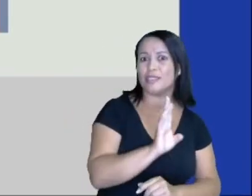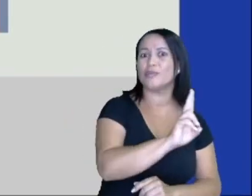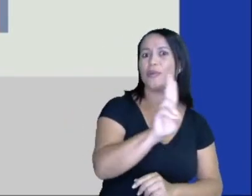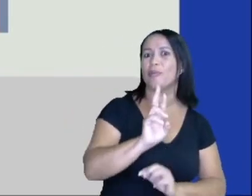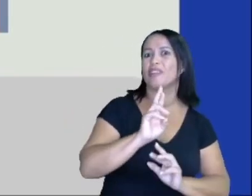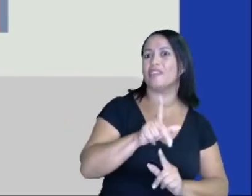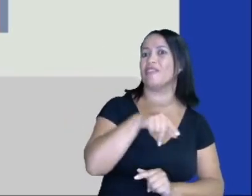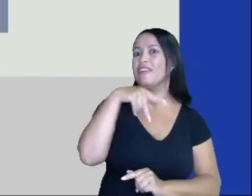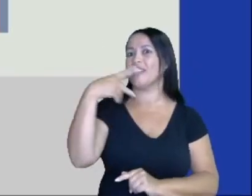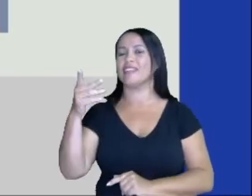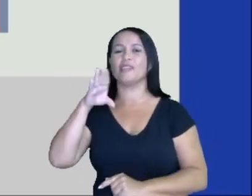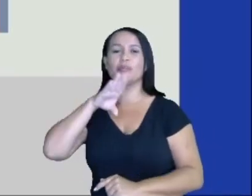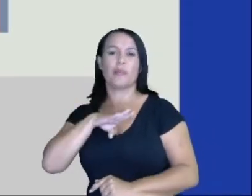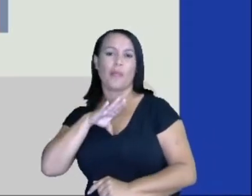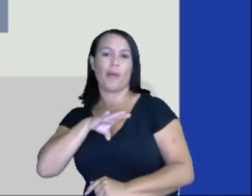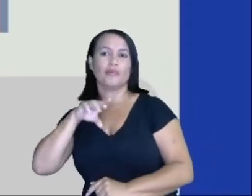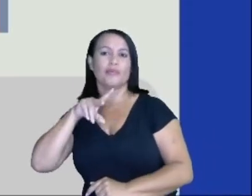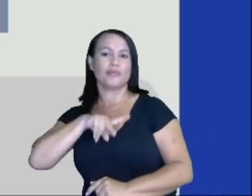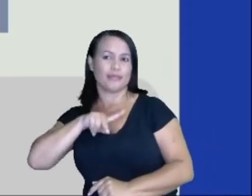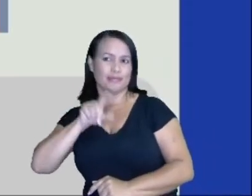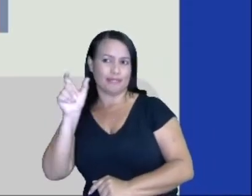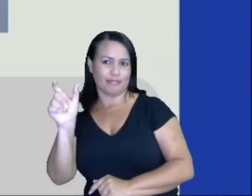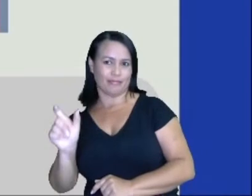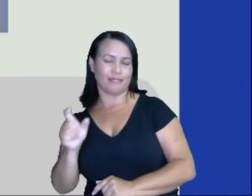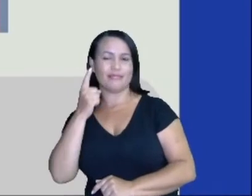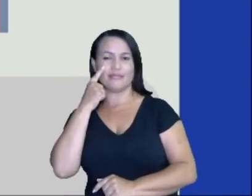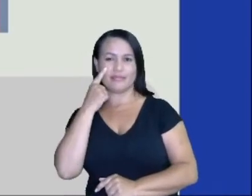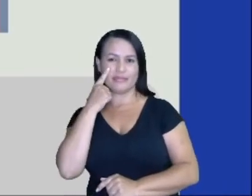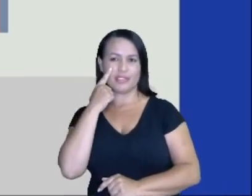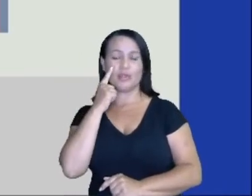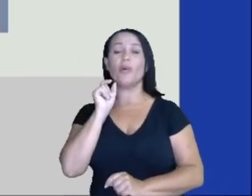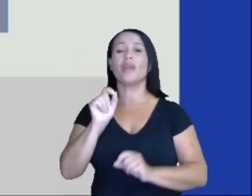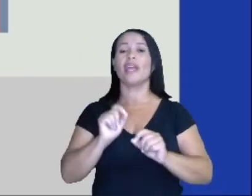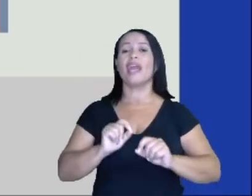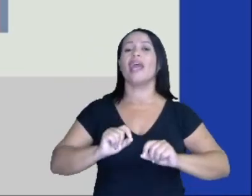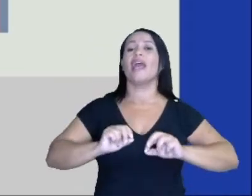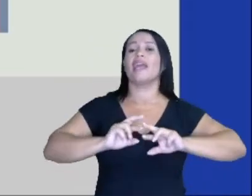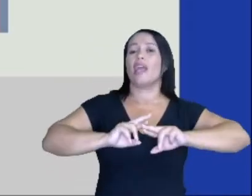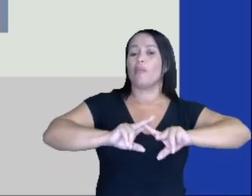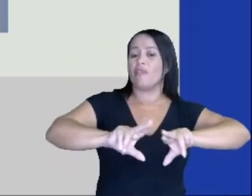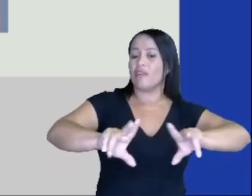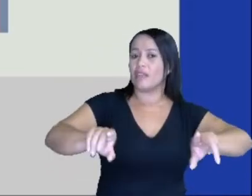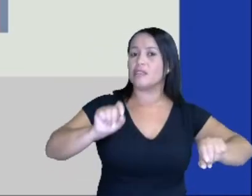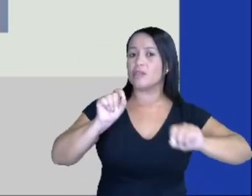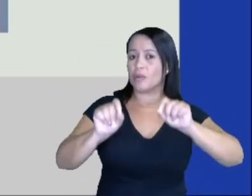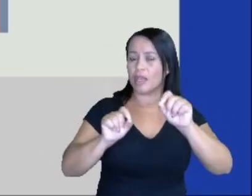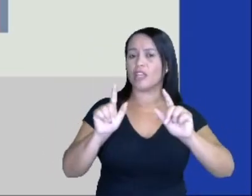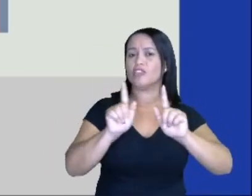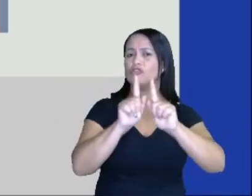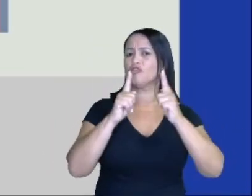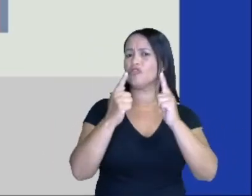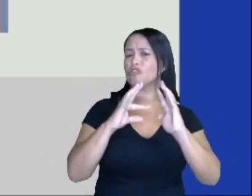Portugal, recebem outros nomes. Isso é um exemplo de variação geográfica ou regional,